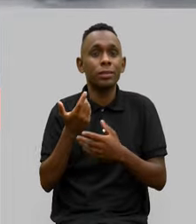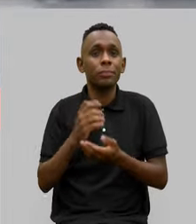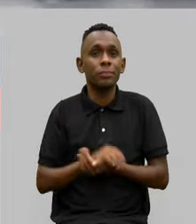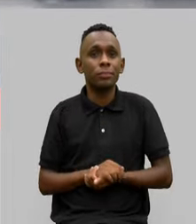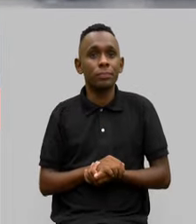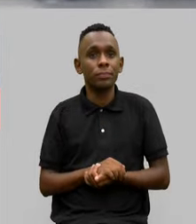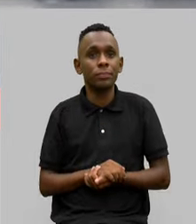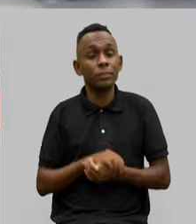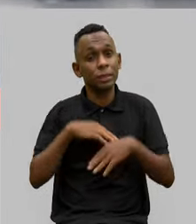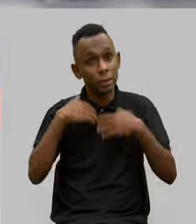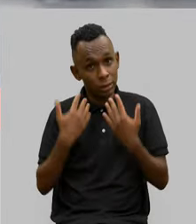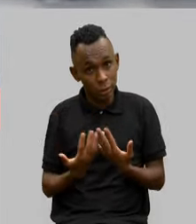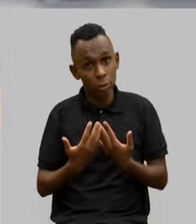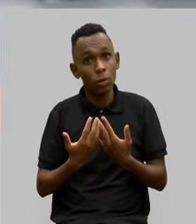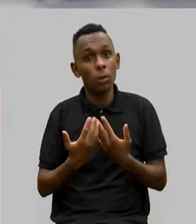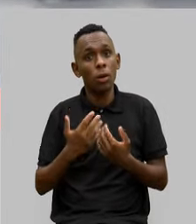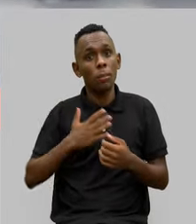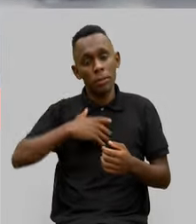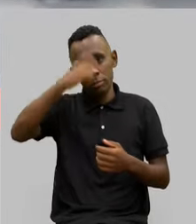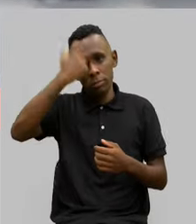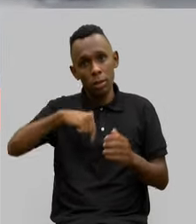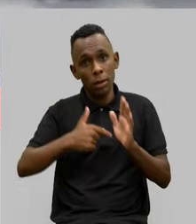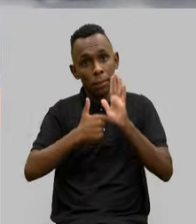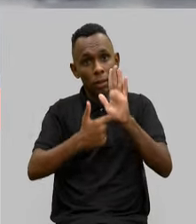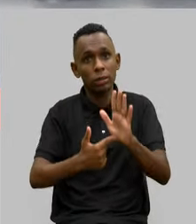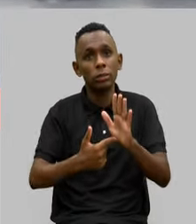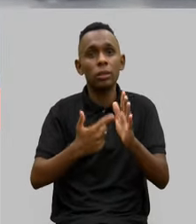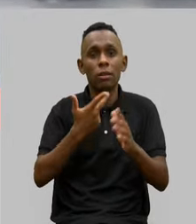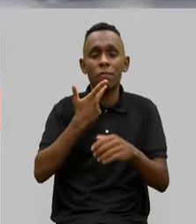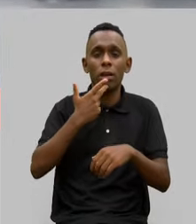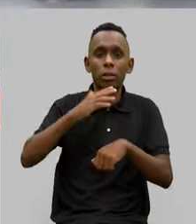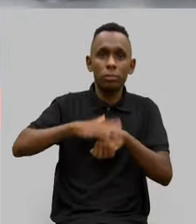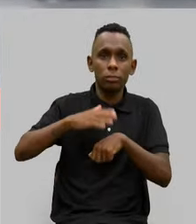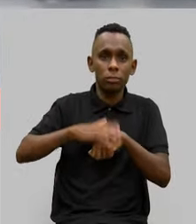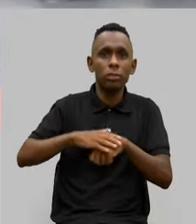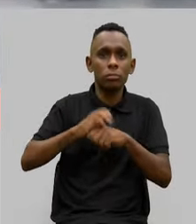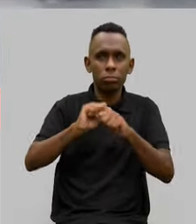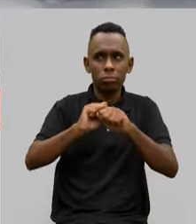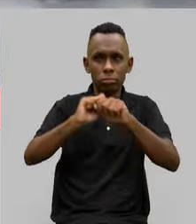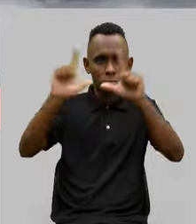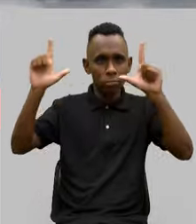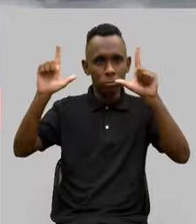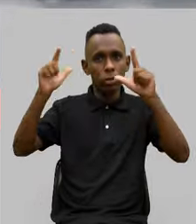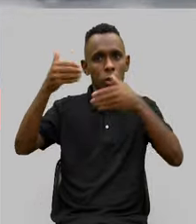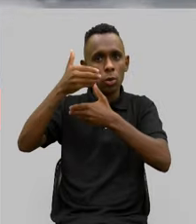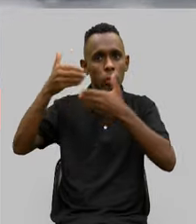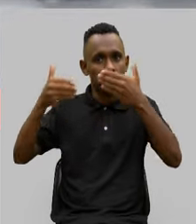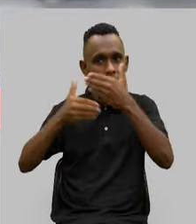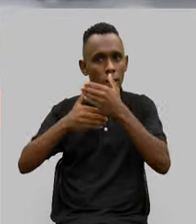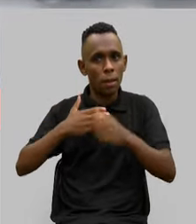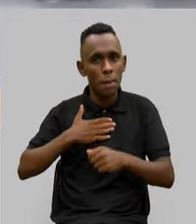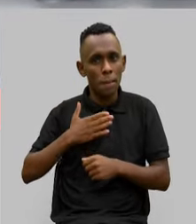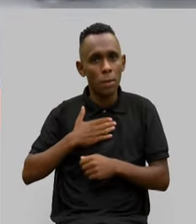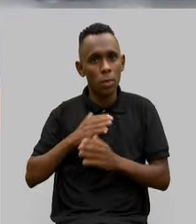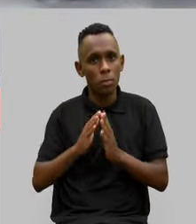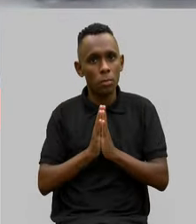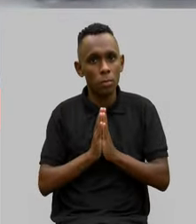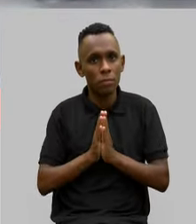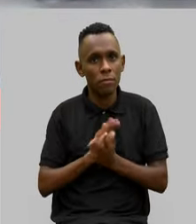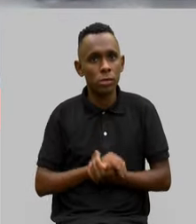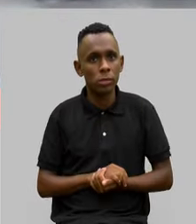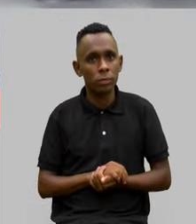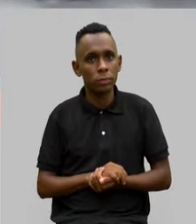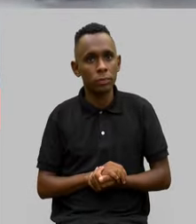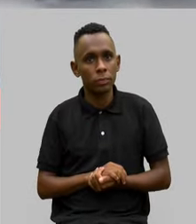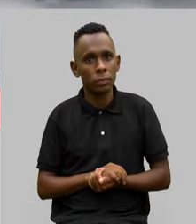então quanto ainda não coloca minha apresentação eu vou falando um pouquinho de mim poderia colocar minha apresentação por favor quem tá quem quem